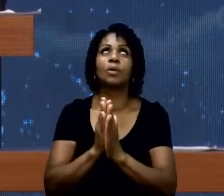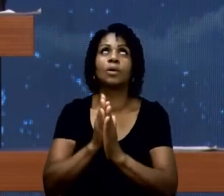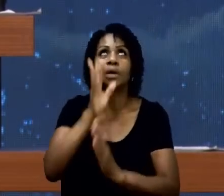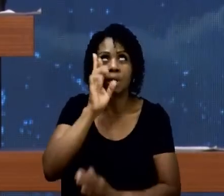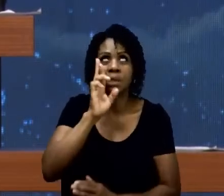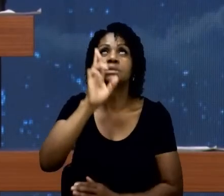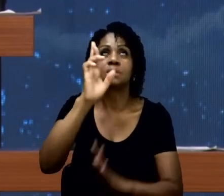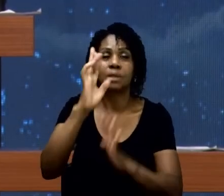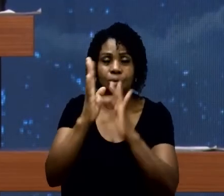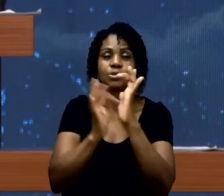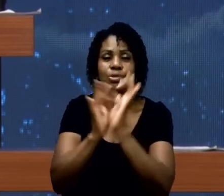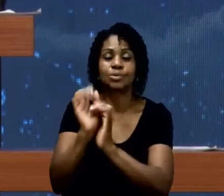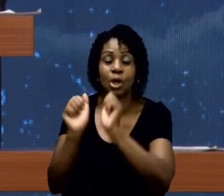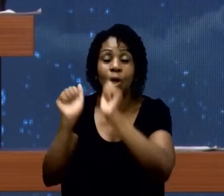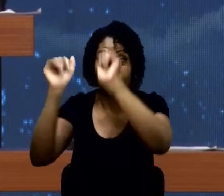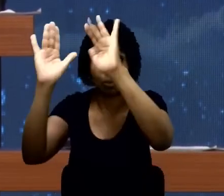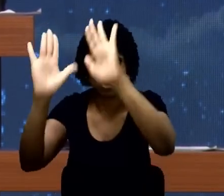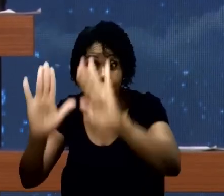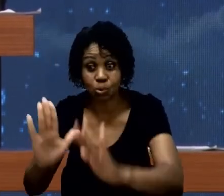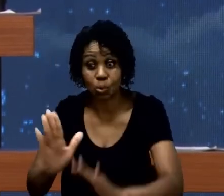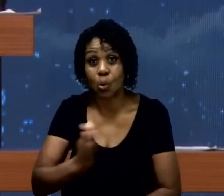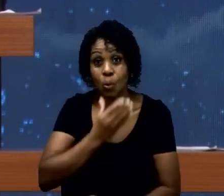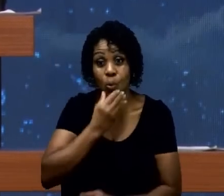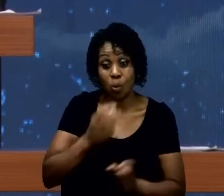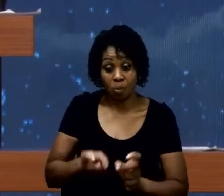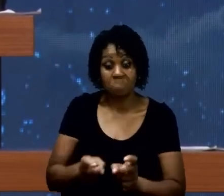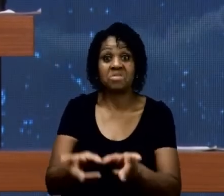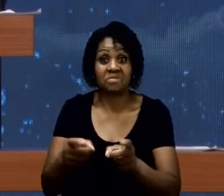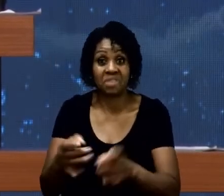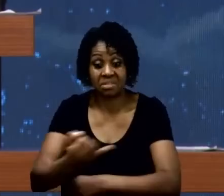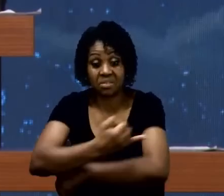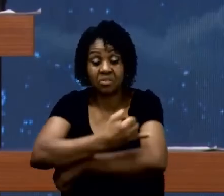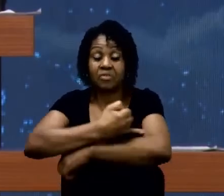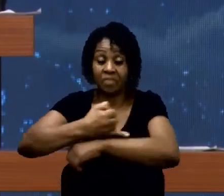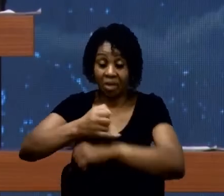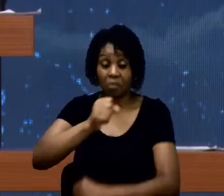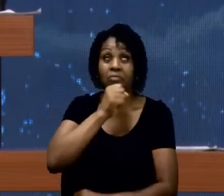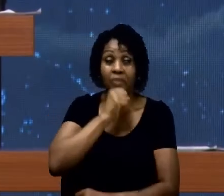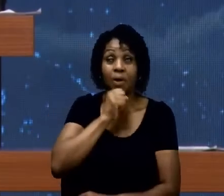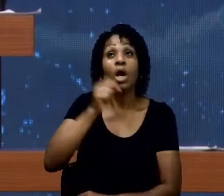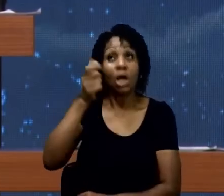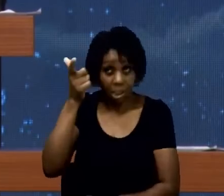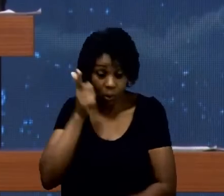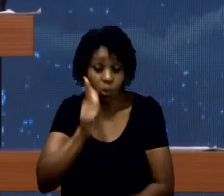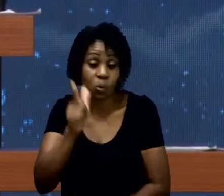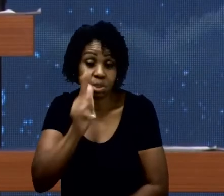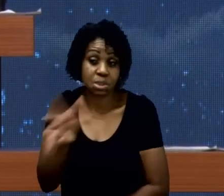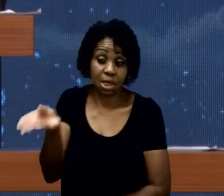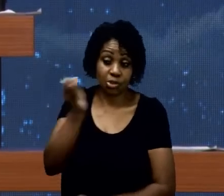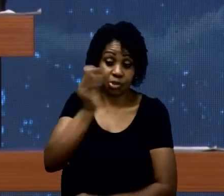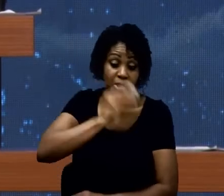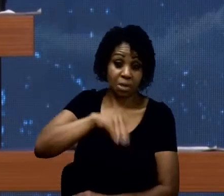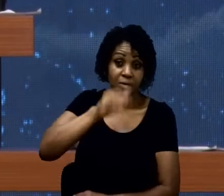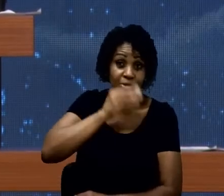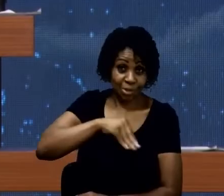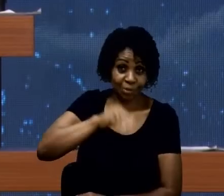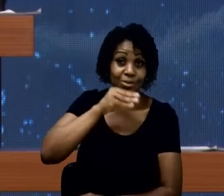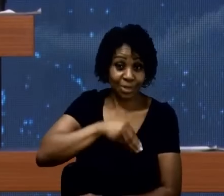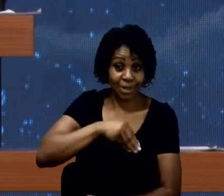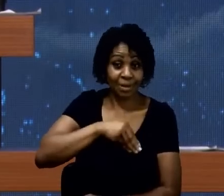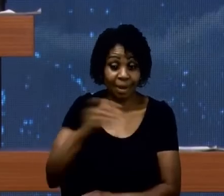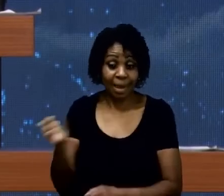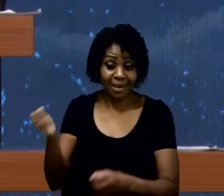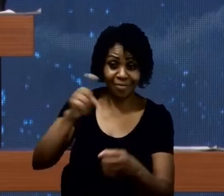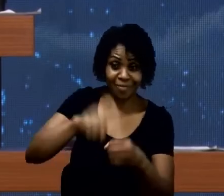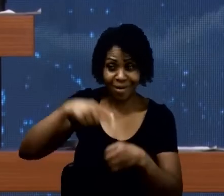eu abençoa o ferro velho. Que ele ganhe muito dinheiro, ele não precisa passar tantas vezes assim. Ele vai,